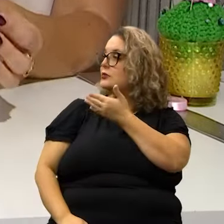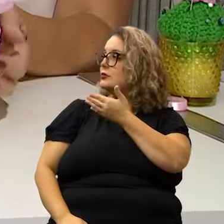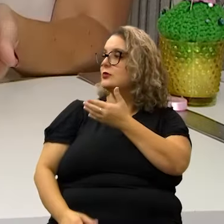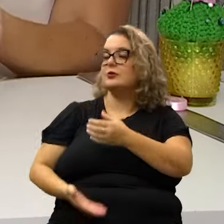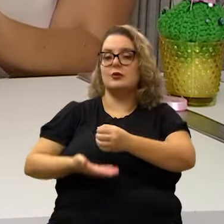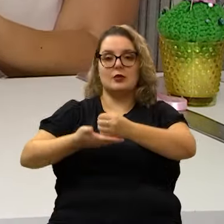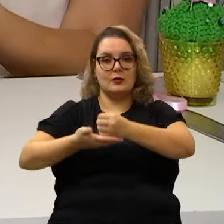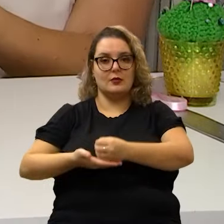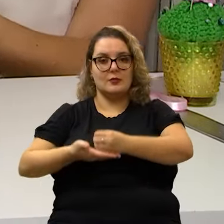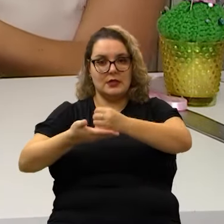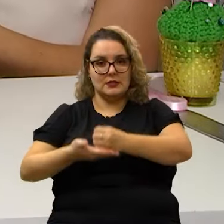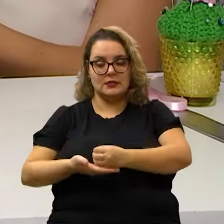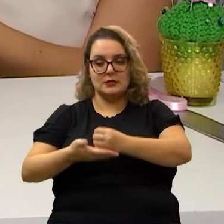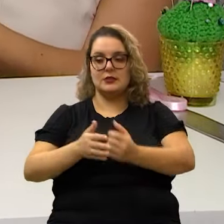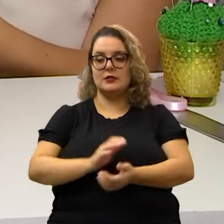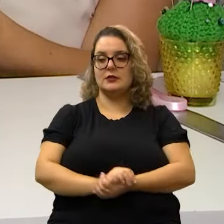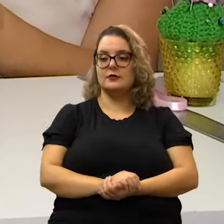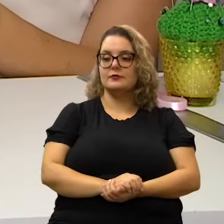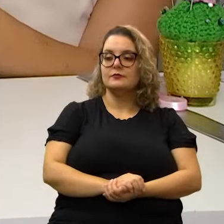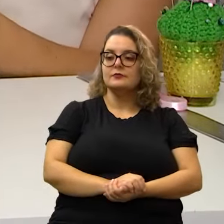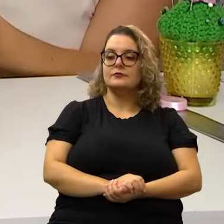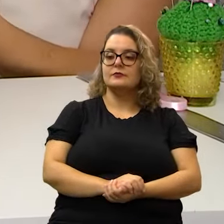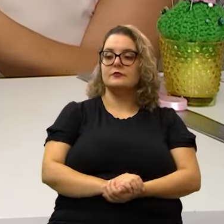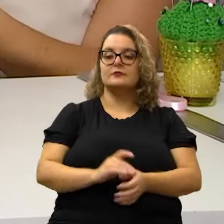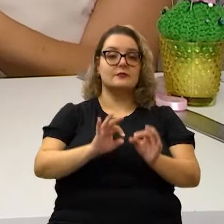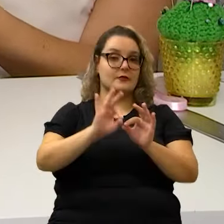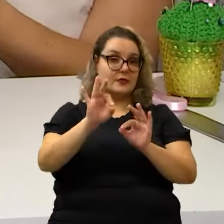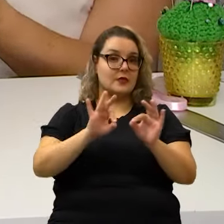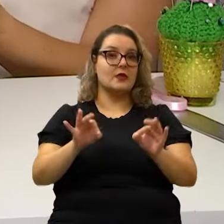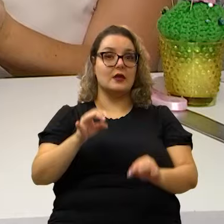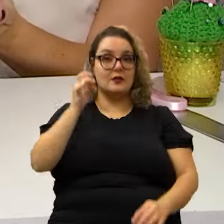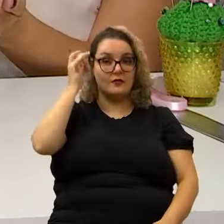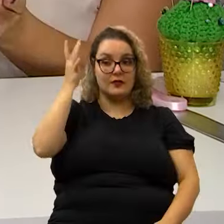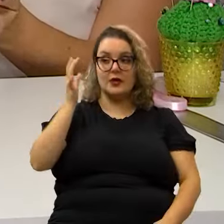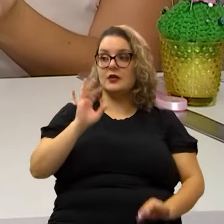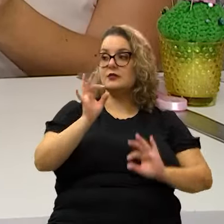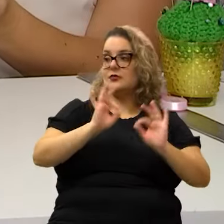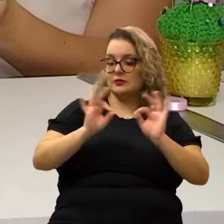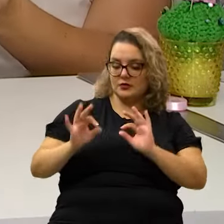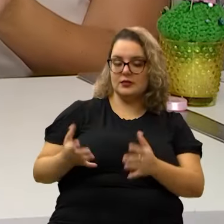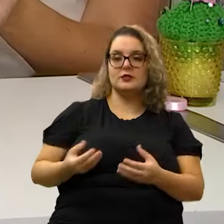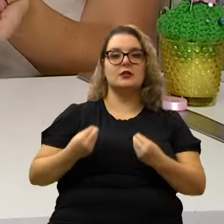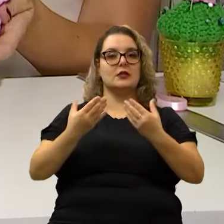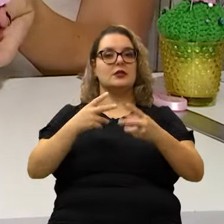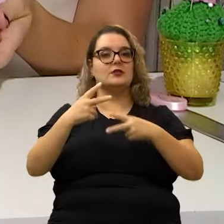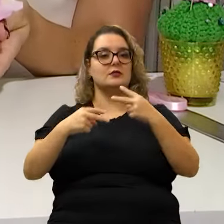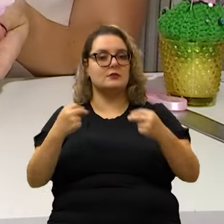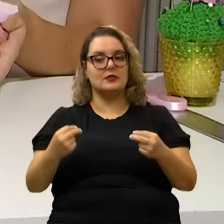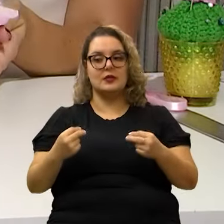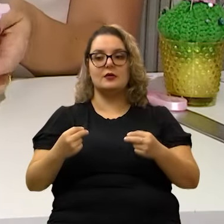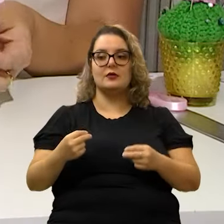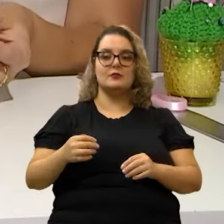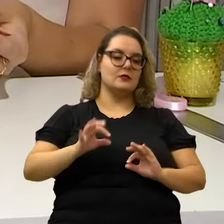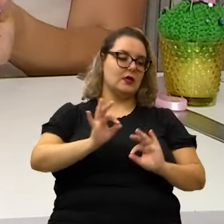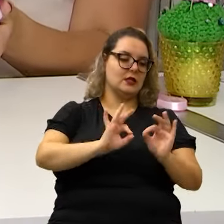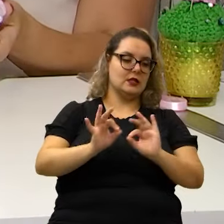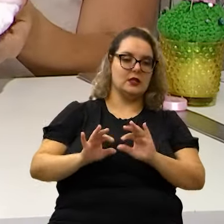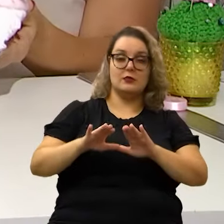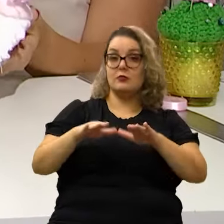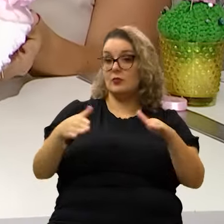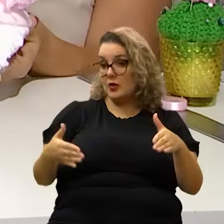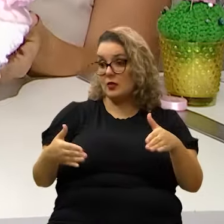pezinho, então ele tá numa... já num tamanho, né, que é fácil pra gente deixar numa decoração, dar de presente, colocar pra enfeitar uma mesa,